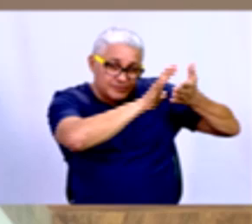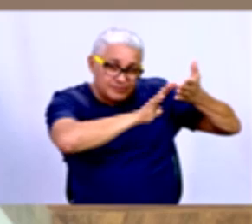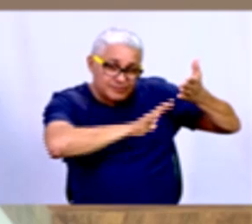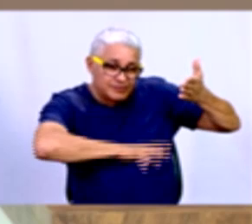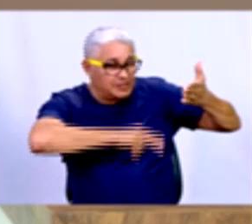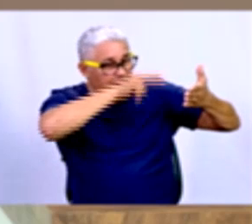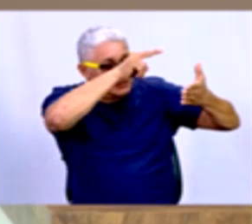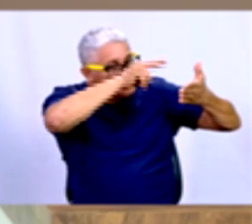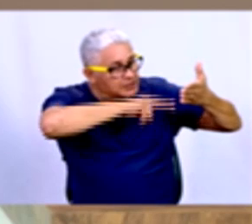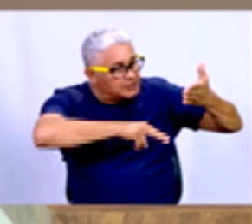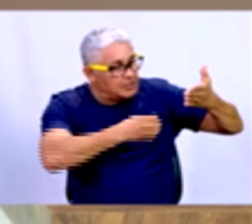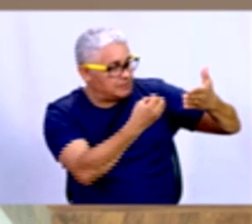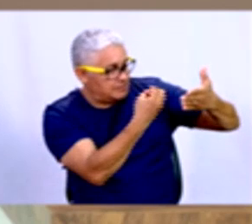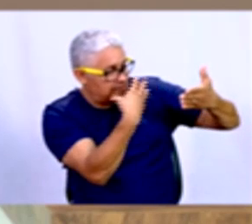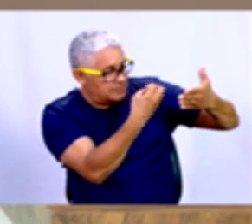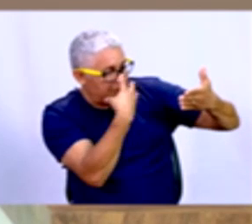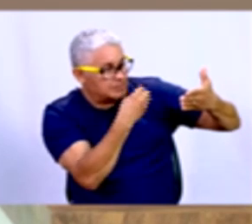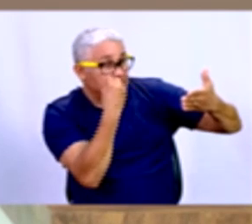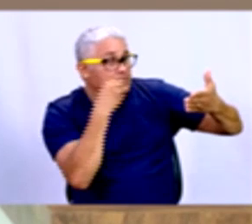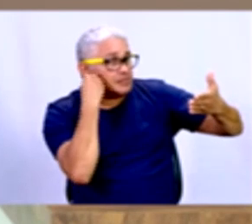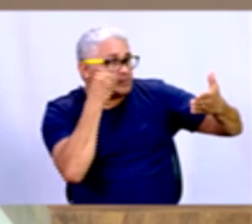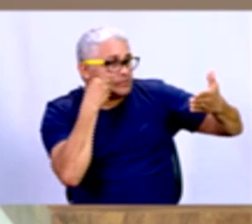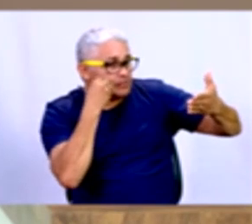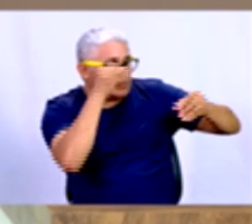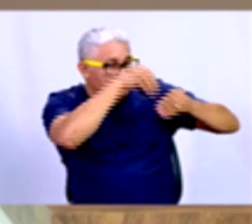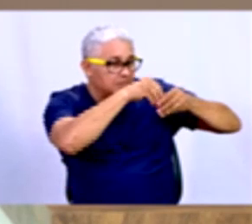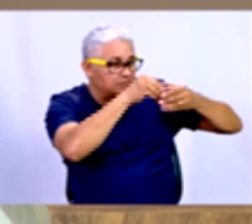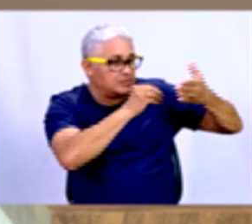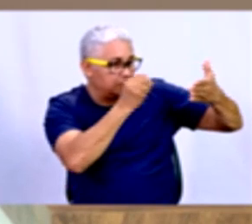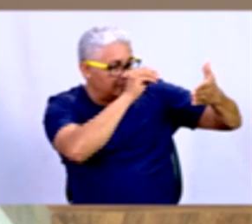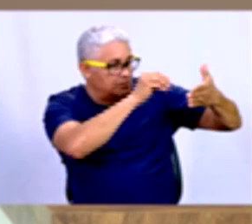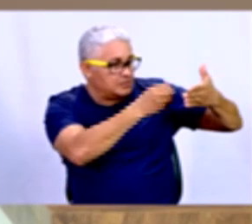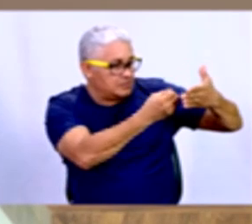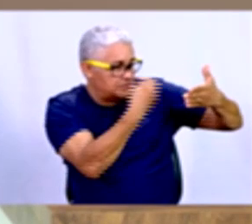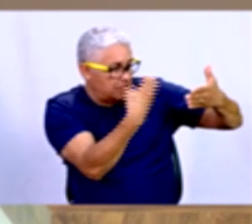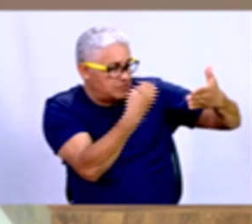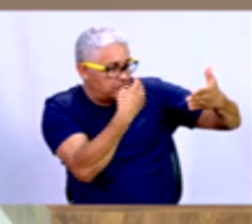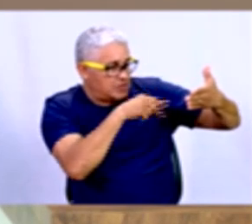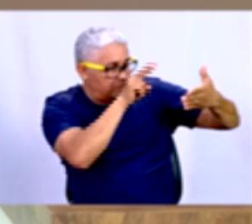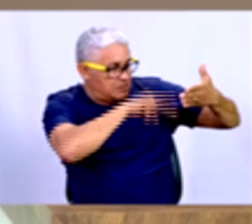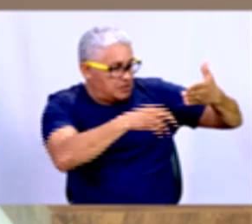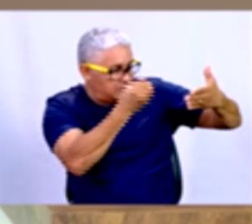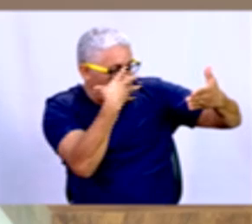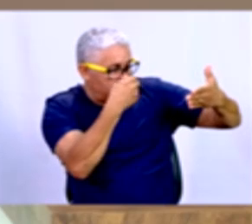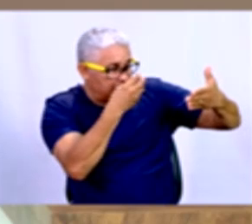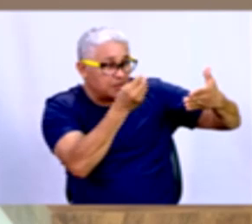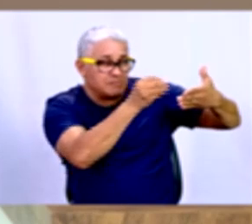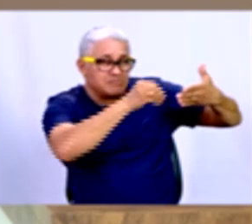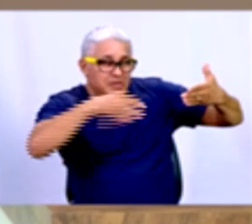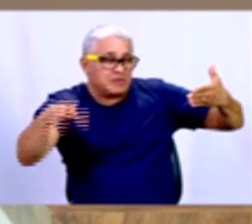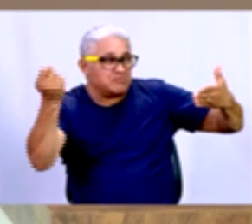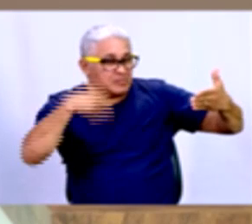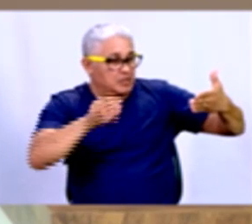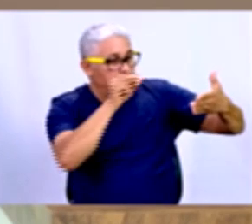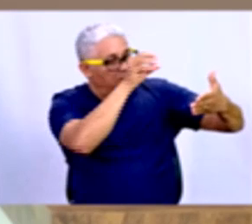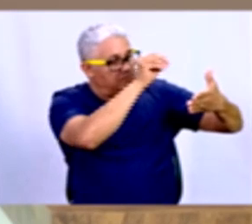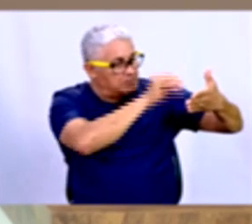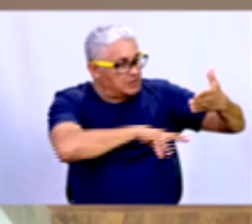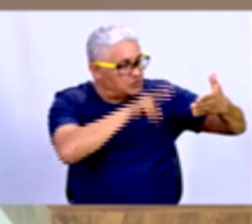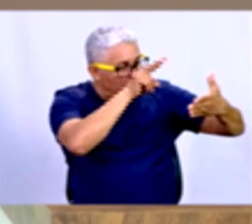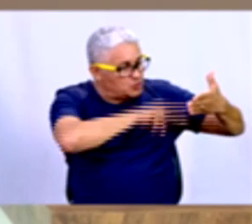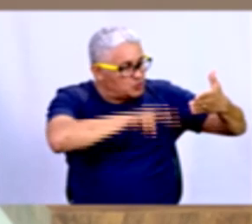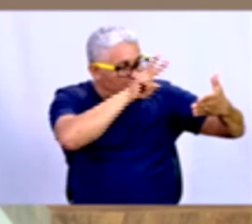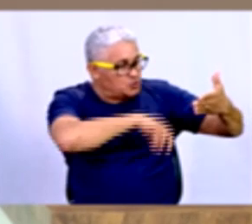como é que vai ser a sua experiência dentro daquele aplicativo, né, ao invés da gente ter que sair do aplicativo e ver um tutorial em